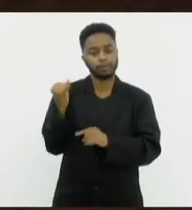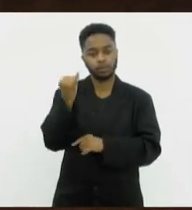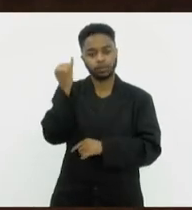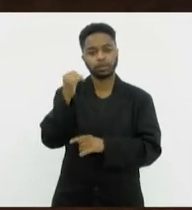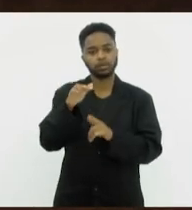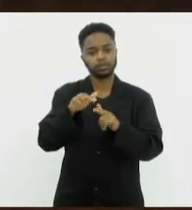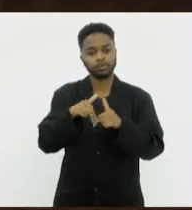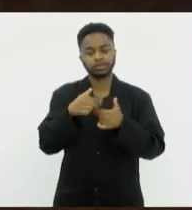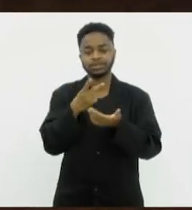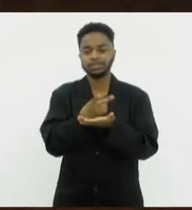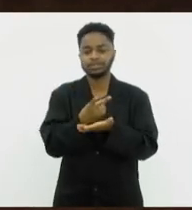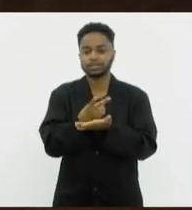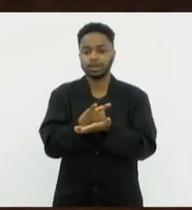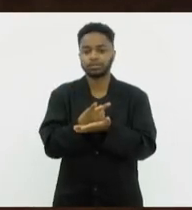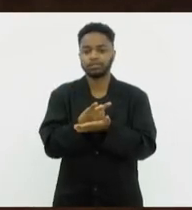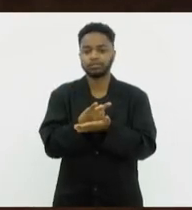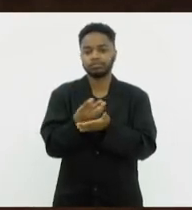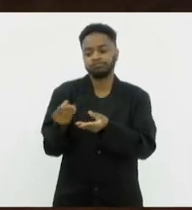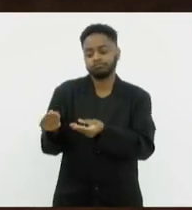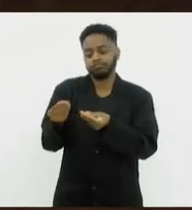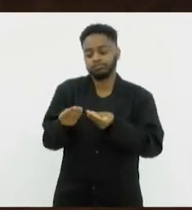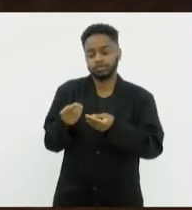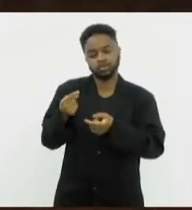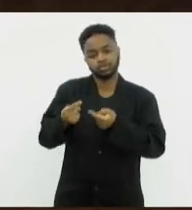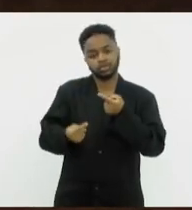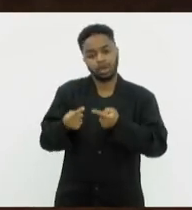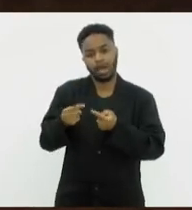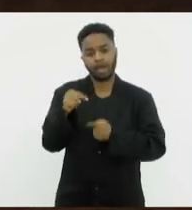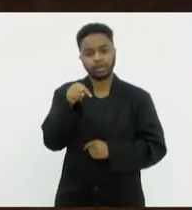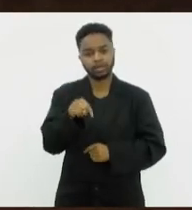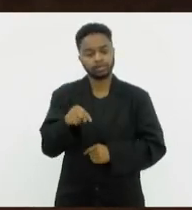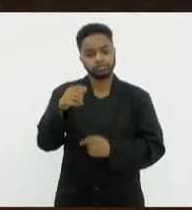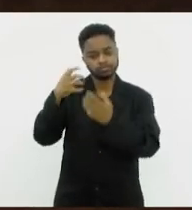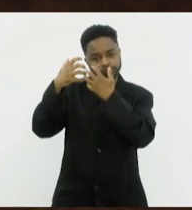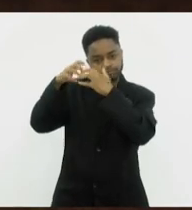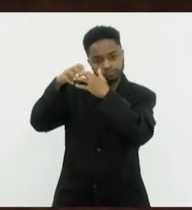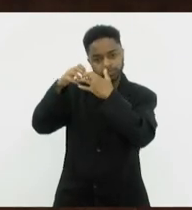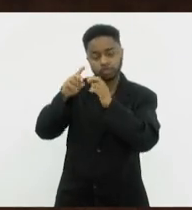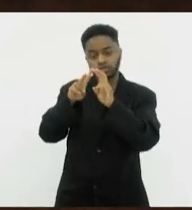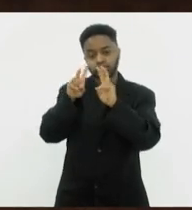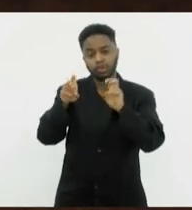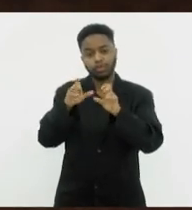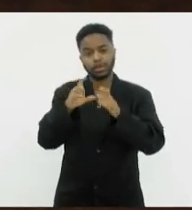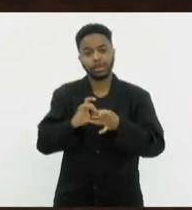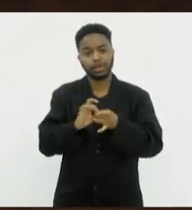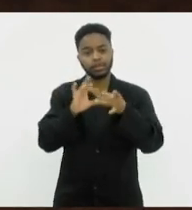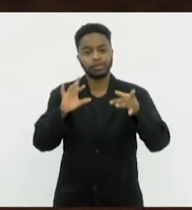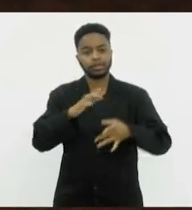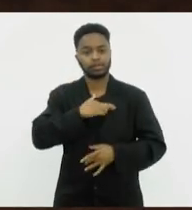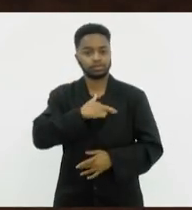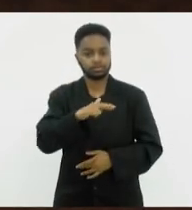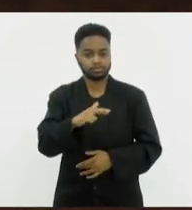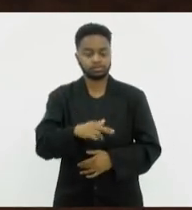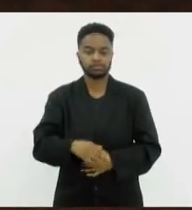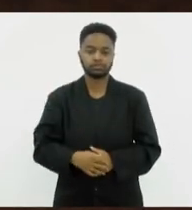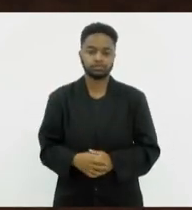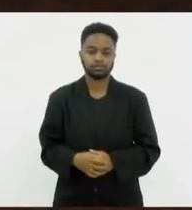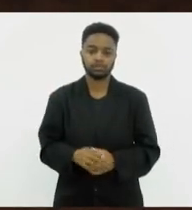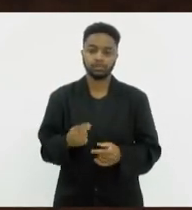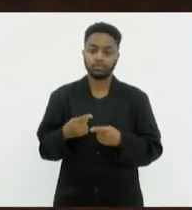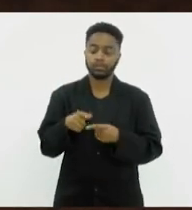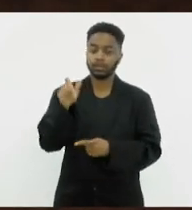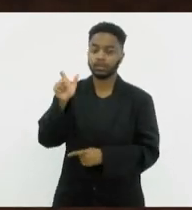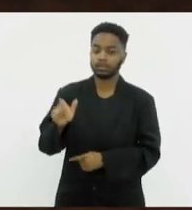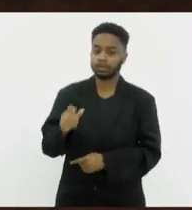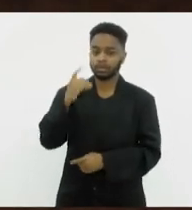mandato, de trazer para essa Casa de Leis a reflexão sobre a liberdade religiosa. Deputado Átila